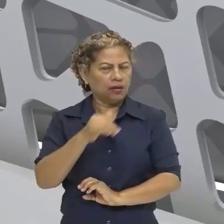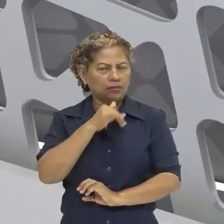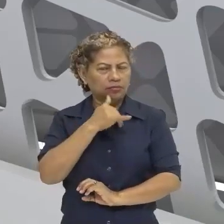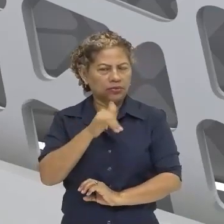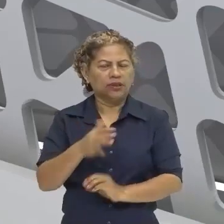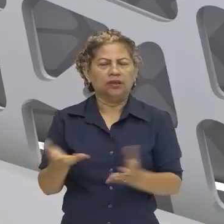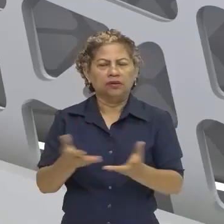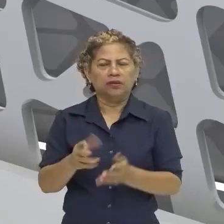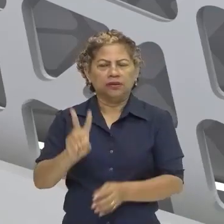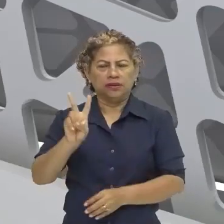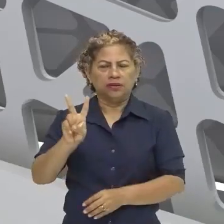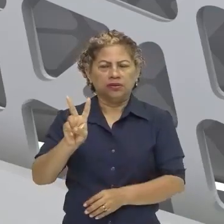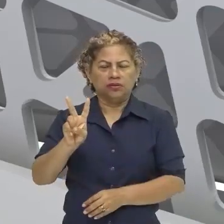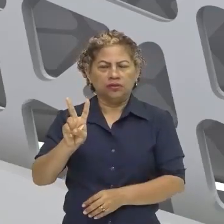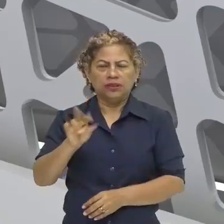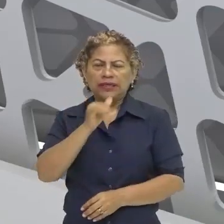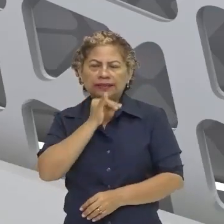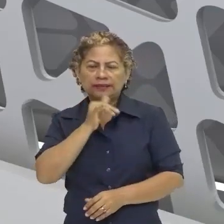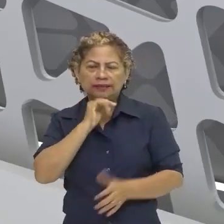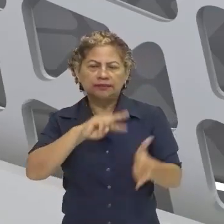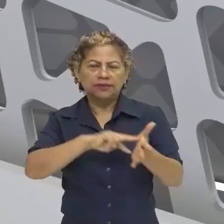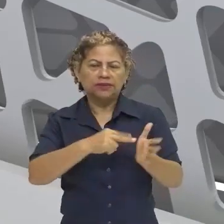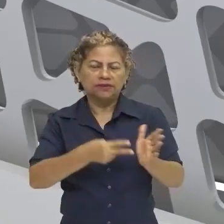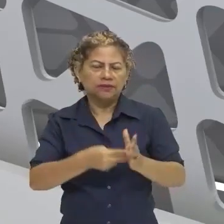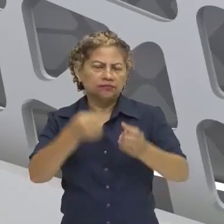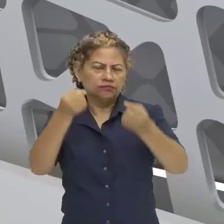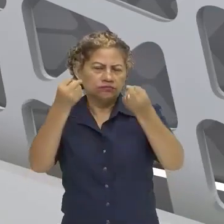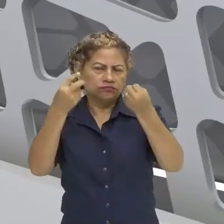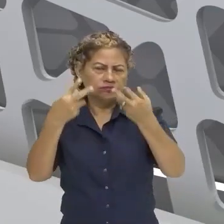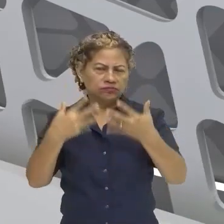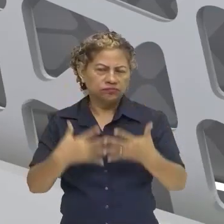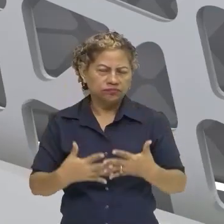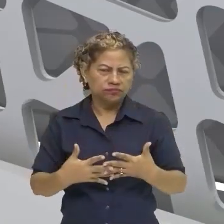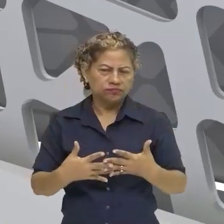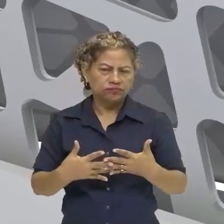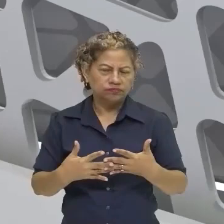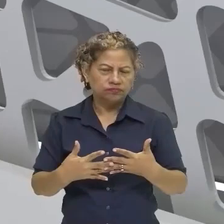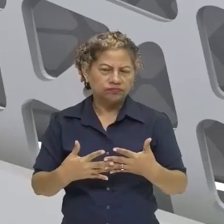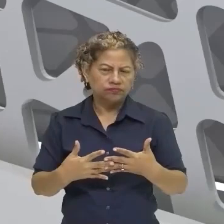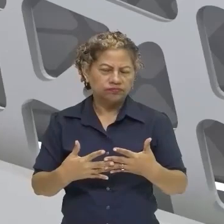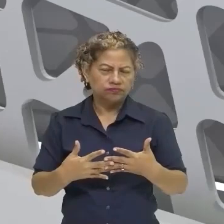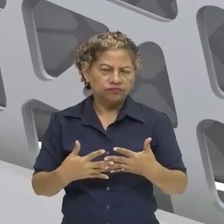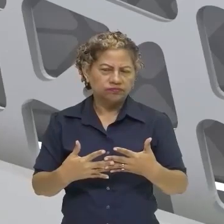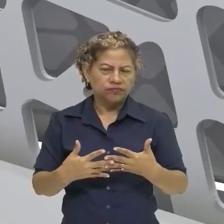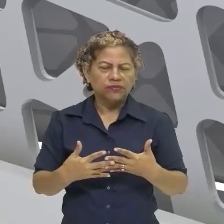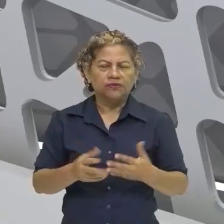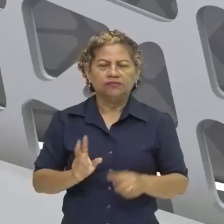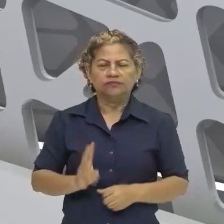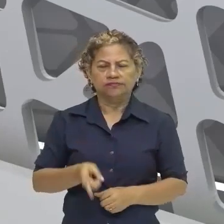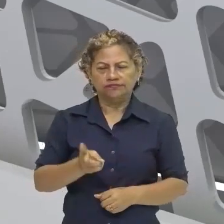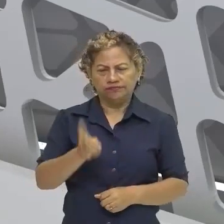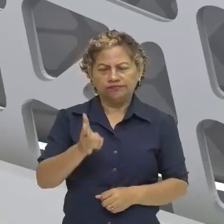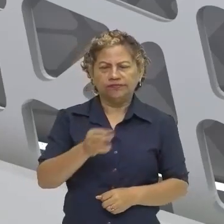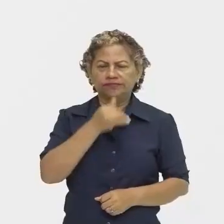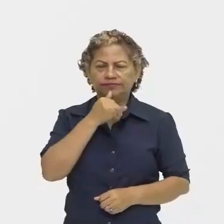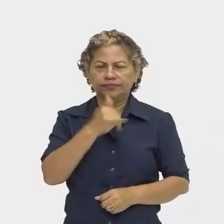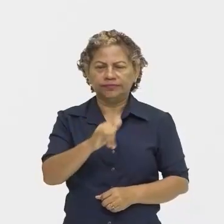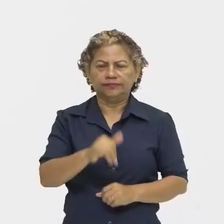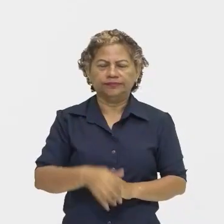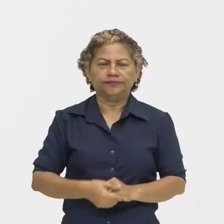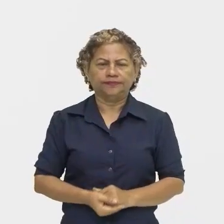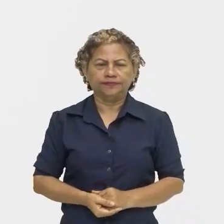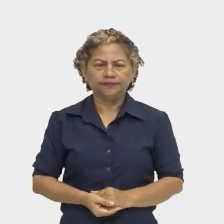2 exemplos significativos para falar sobre a aplicação do princípio de conservação da